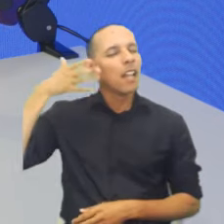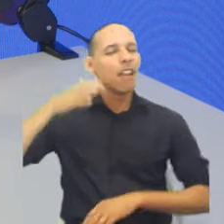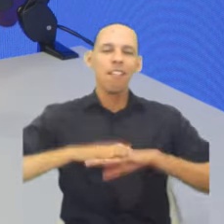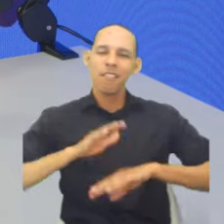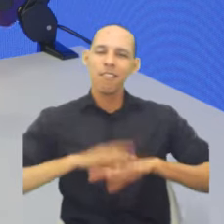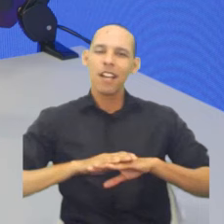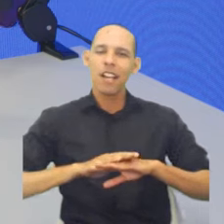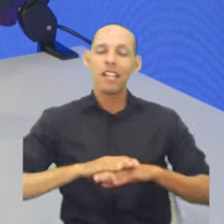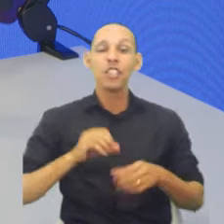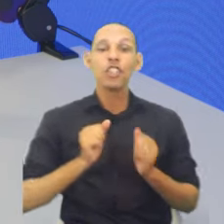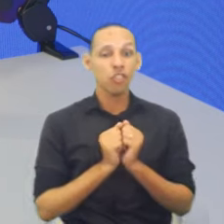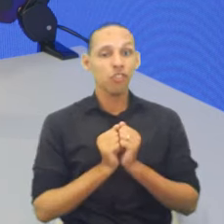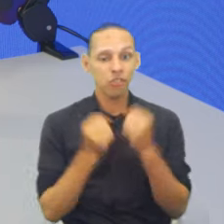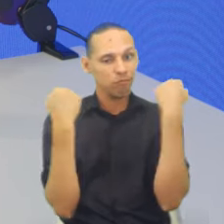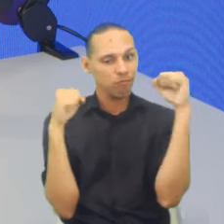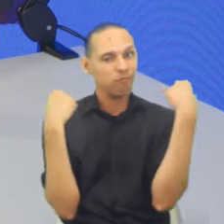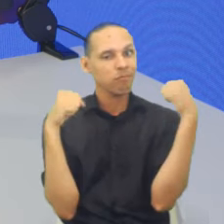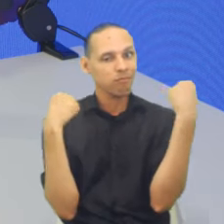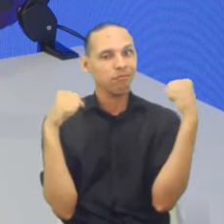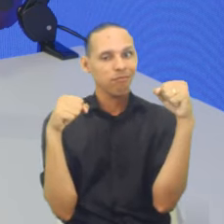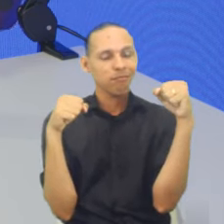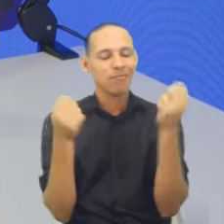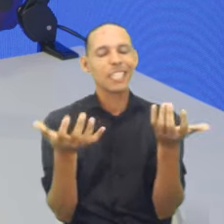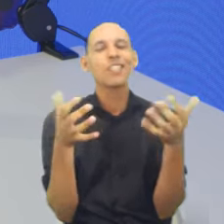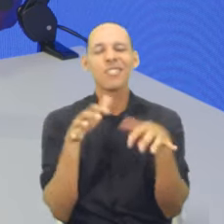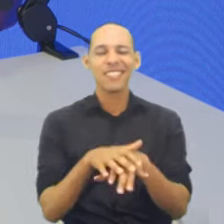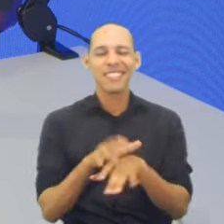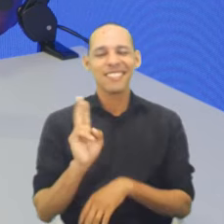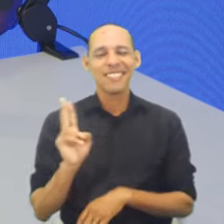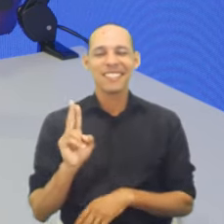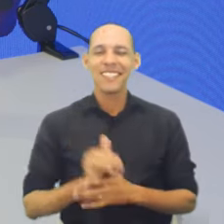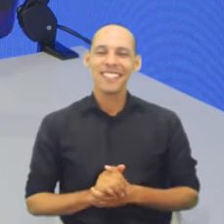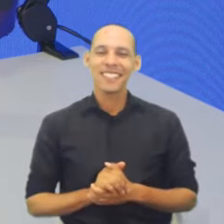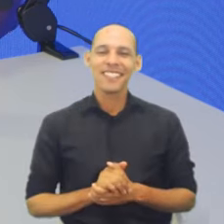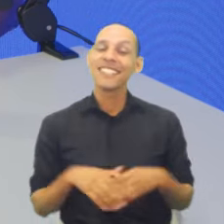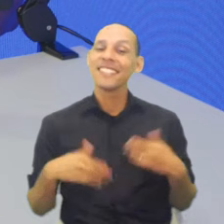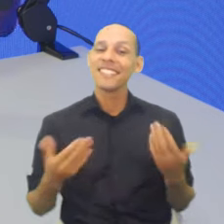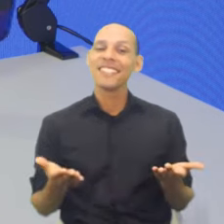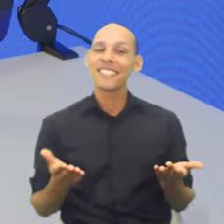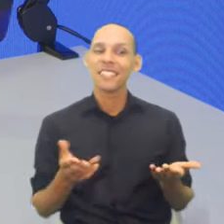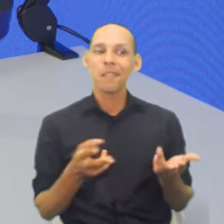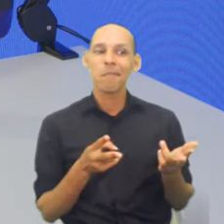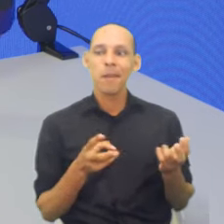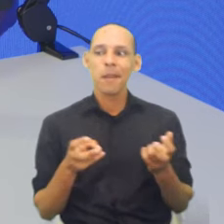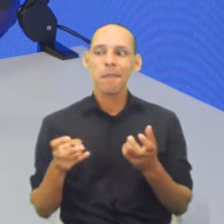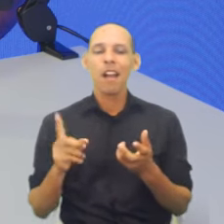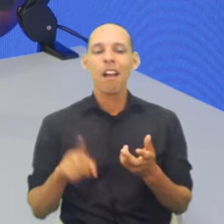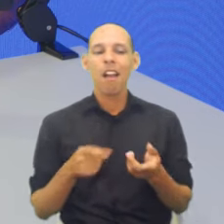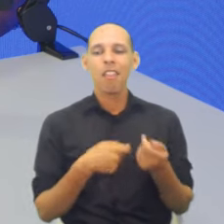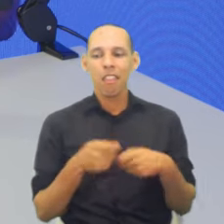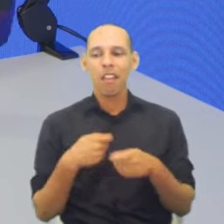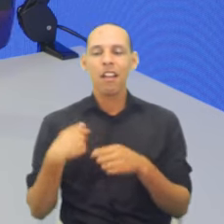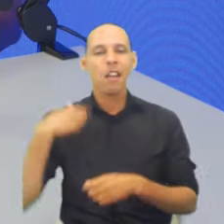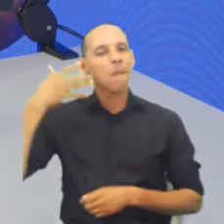própria ginástica laboral a gente chamava de ginástica inclusiva e assim eu fui percebendo que tinha um negócio daqui a pouco eu já fiz uma palestra